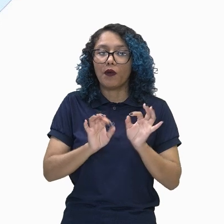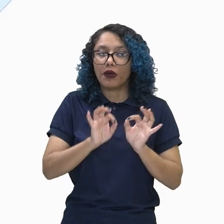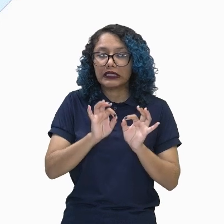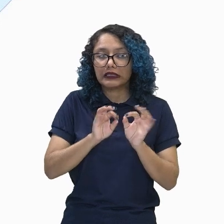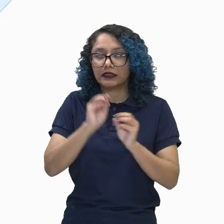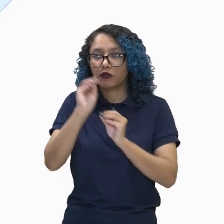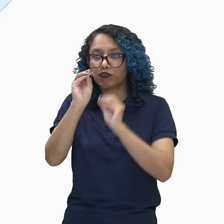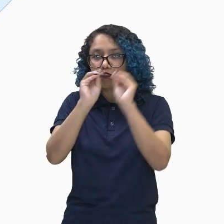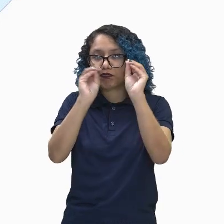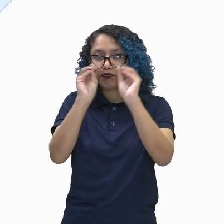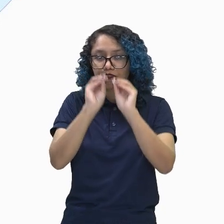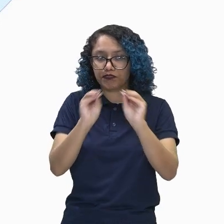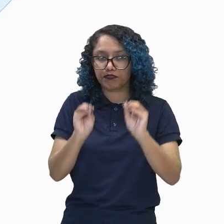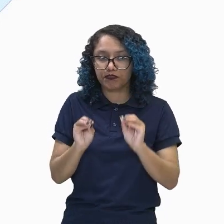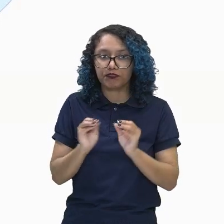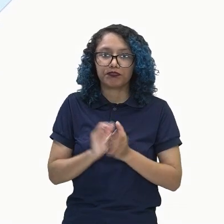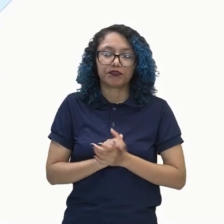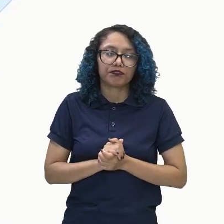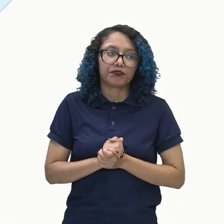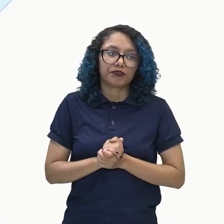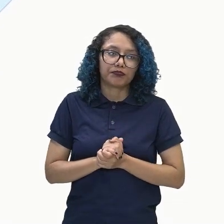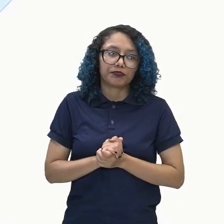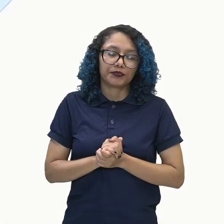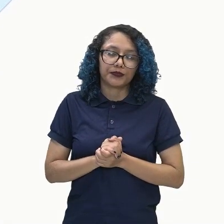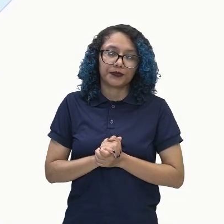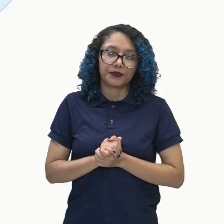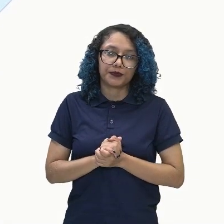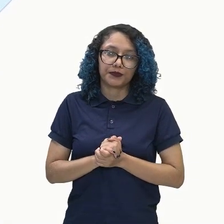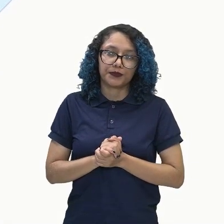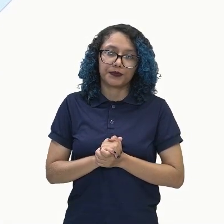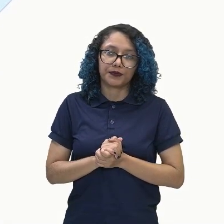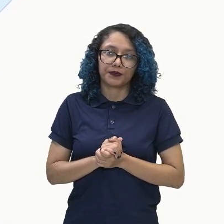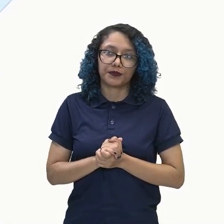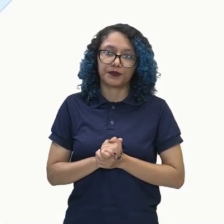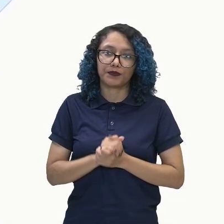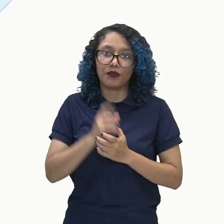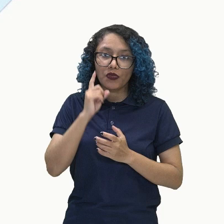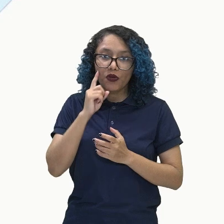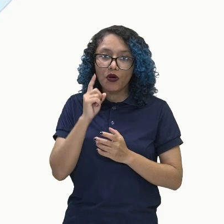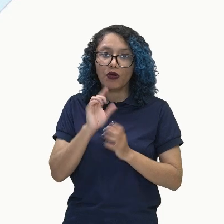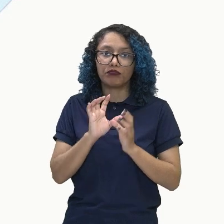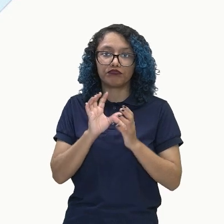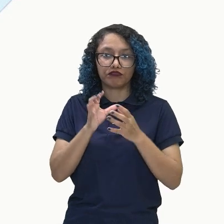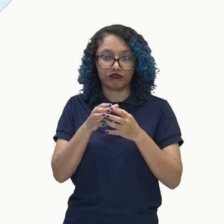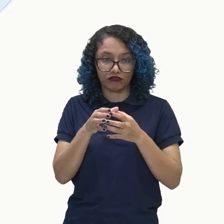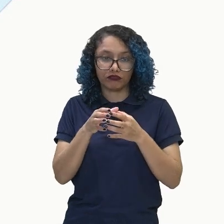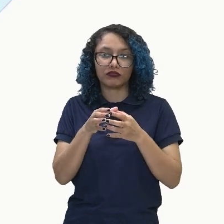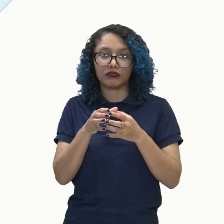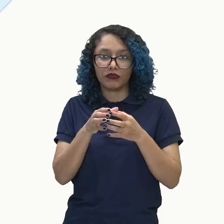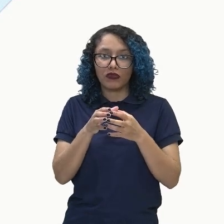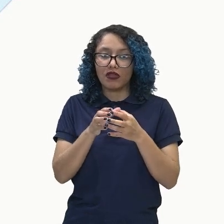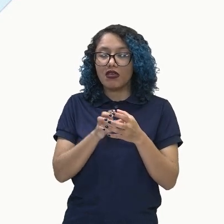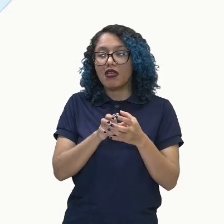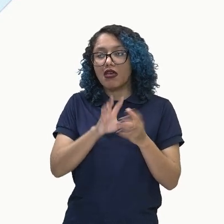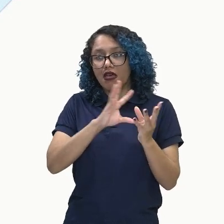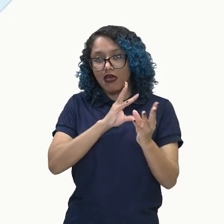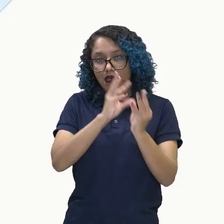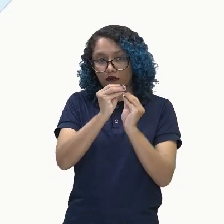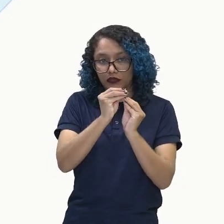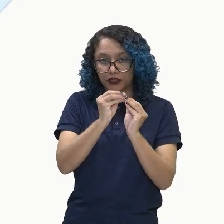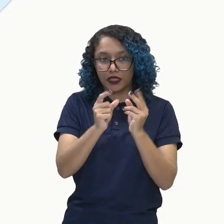aí, onde nós teremos a parte dos refugiados e as pessoas que acabam